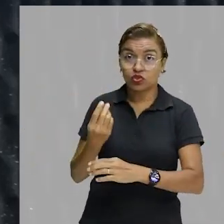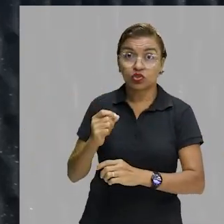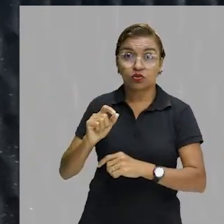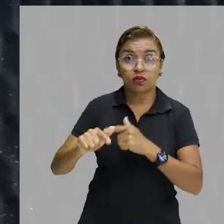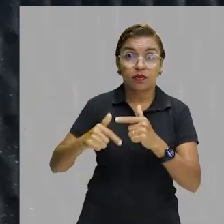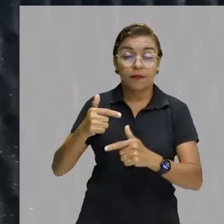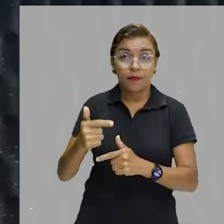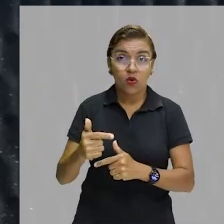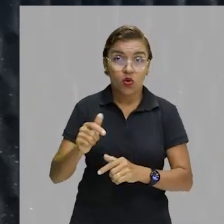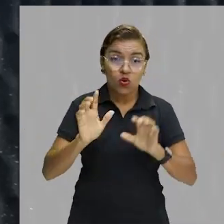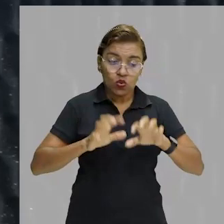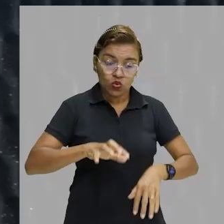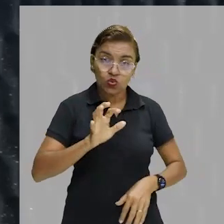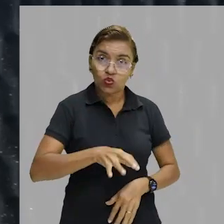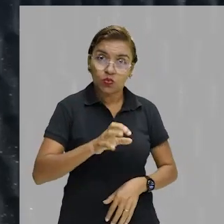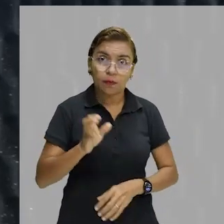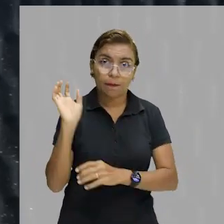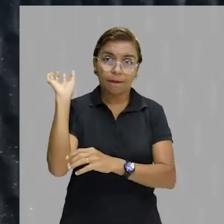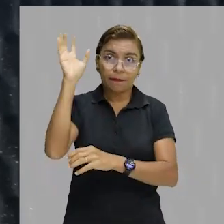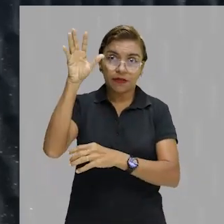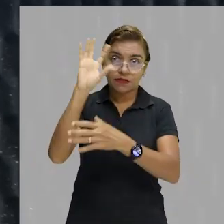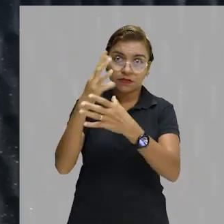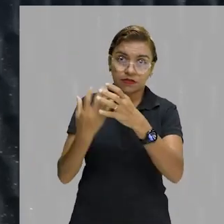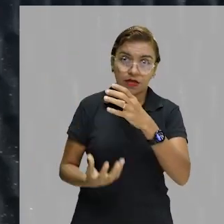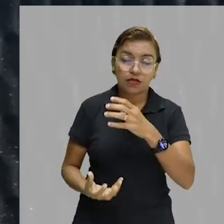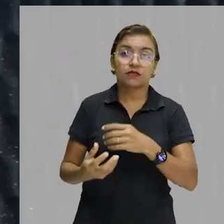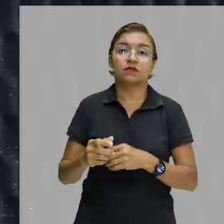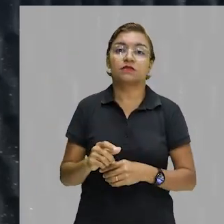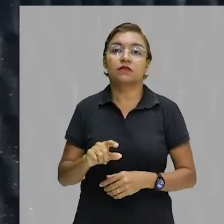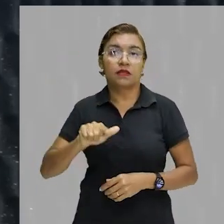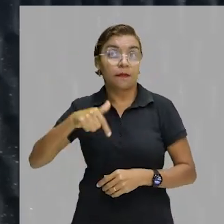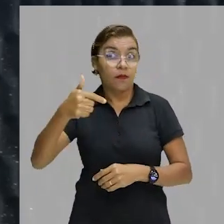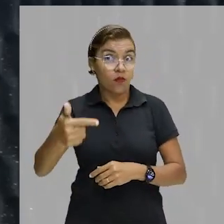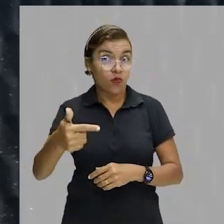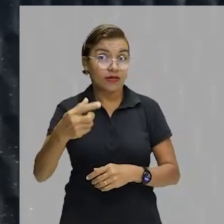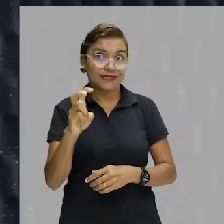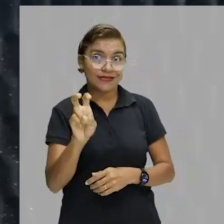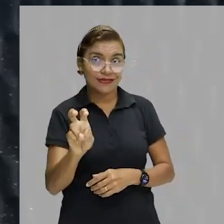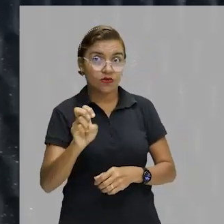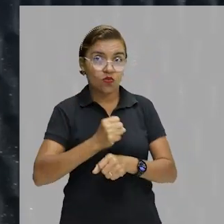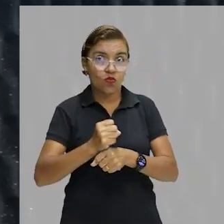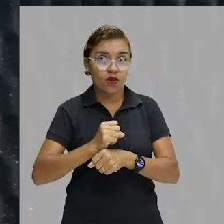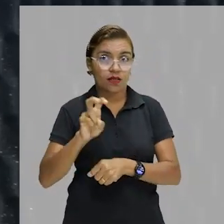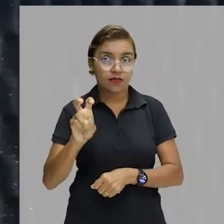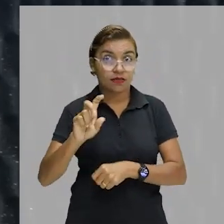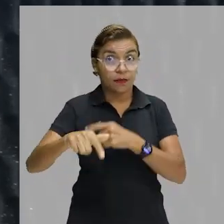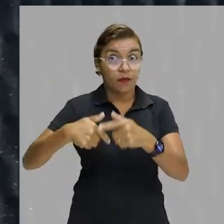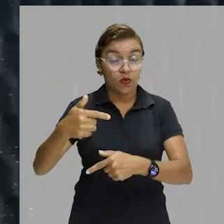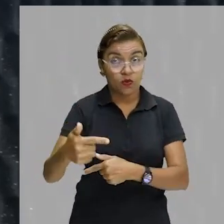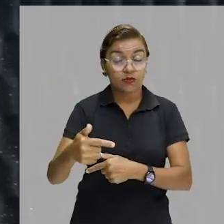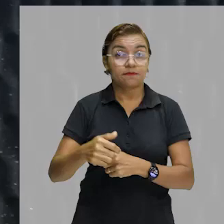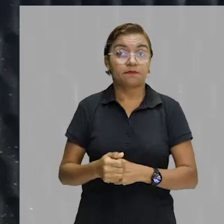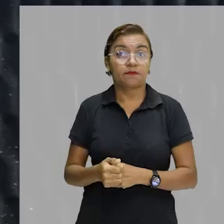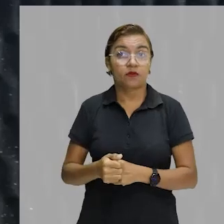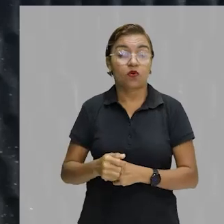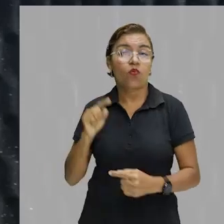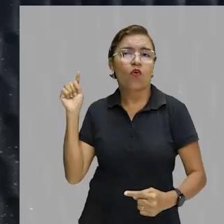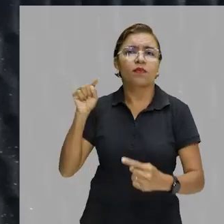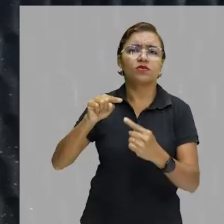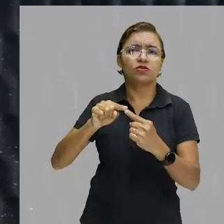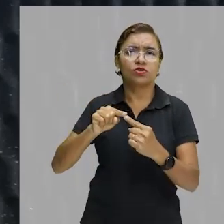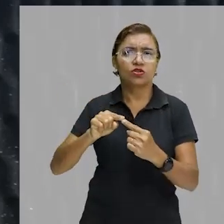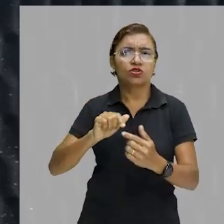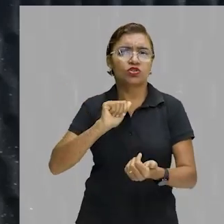depois do basquetebol, 5 anos depois. E o princípio do jogo era o quê? Eles praticavam a